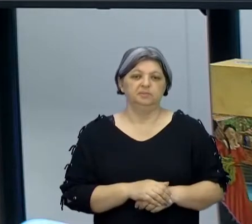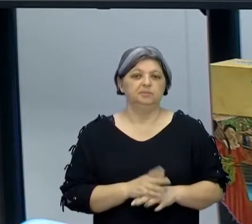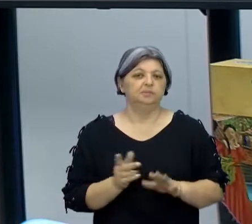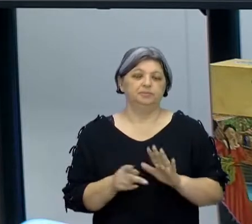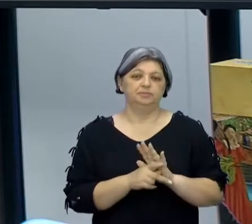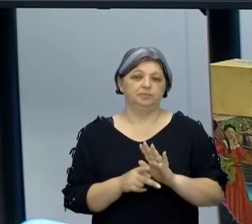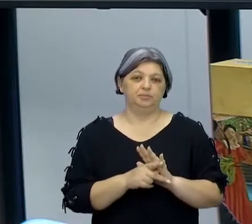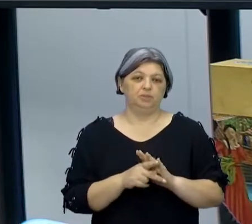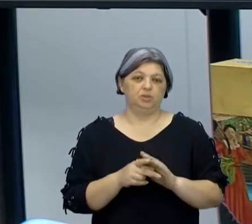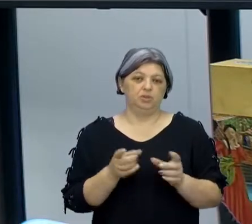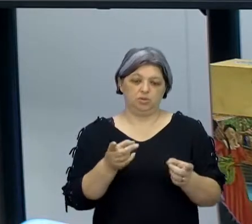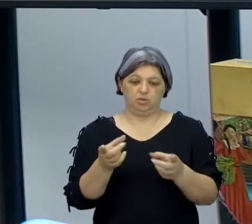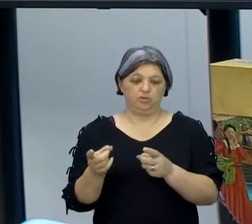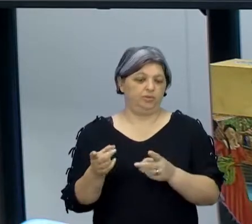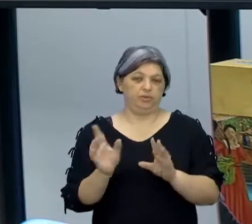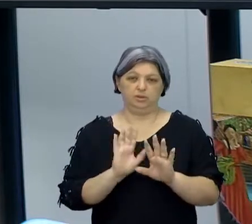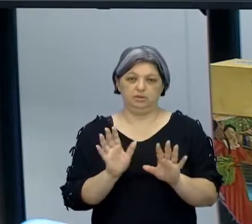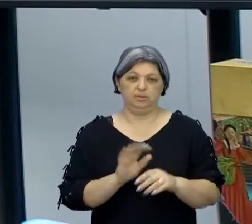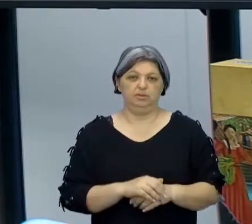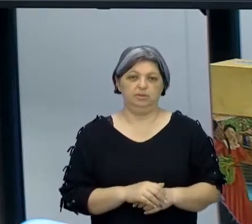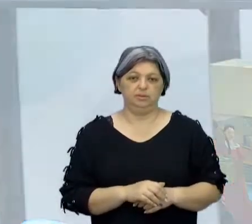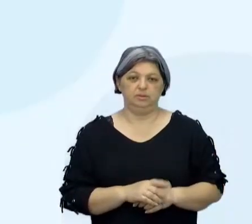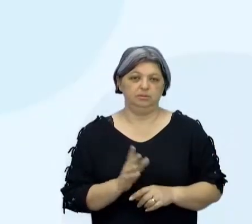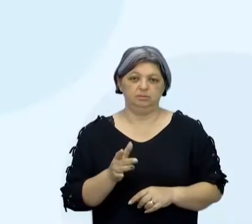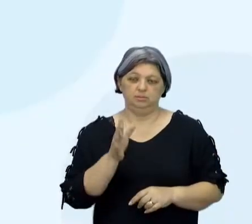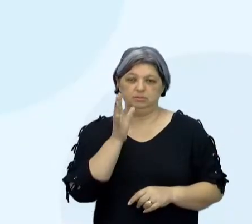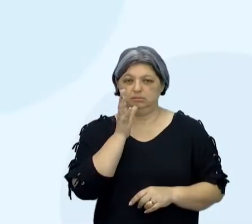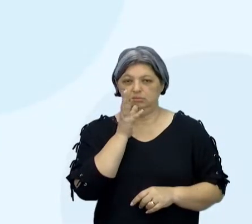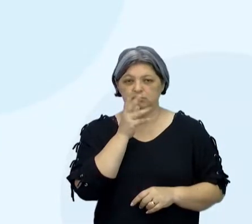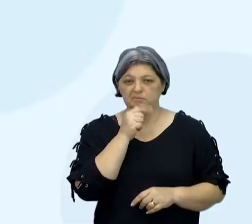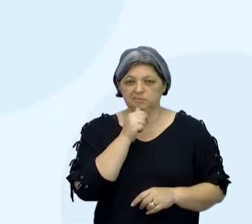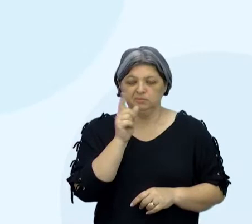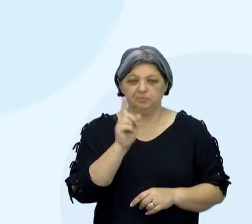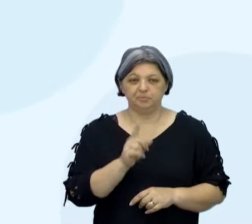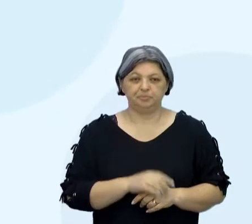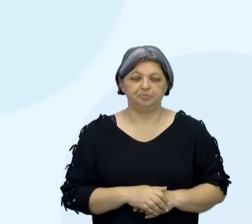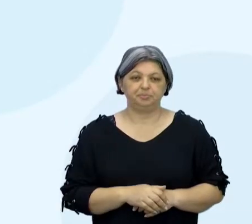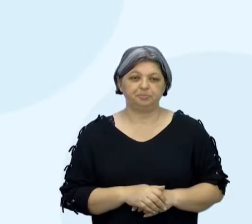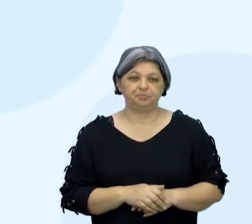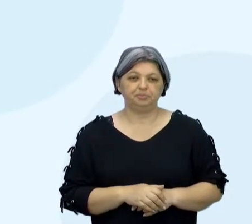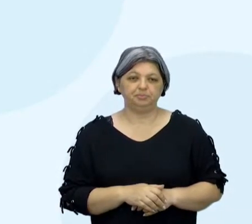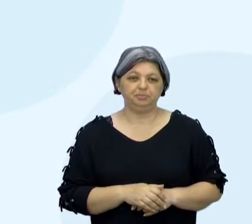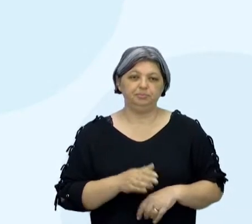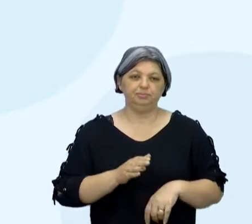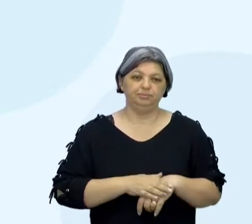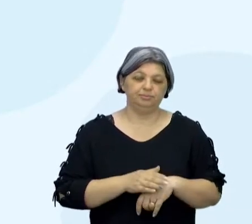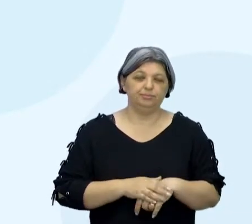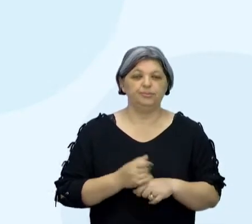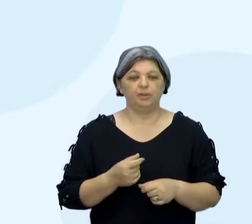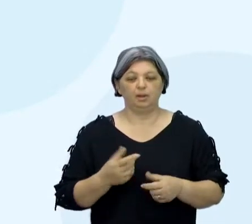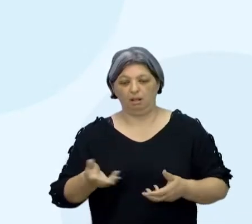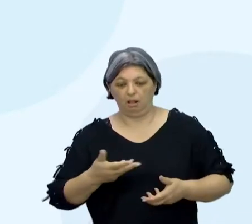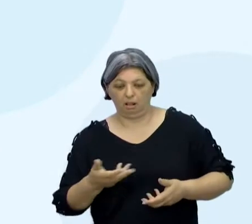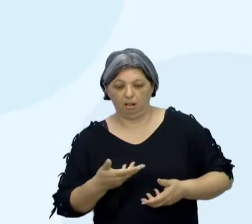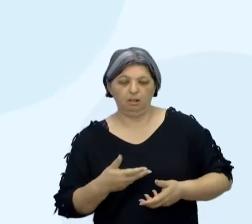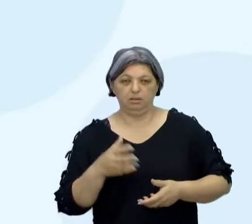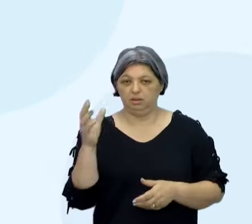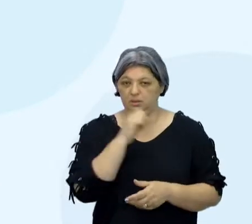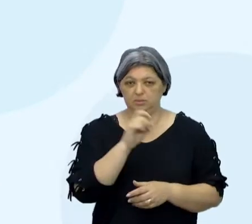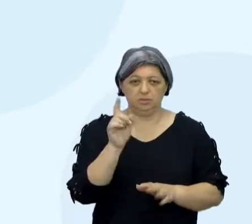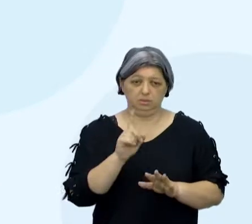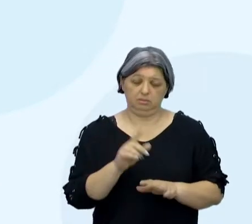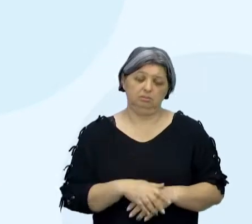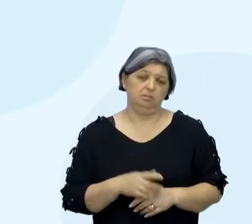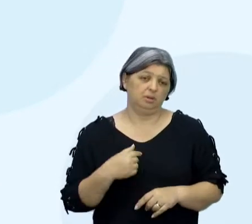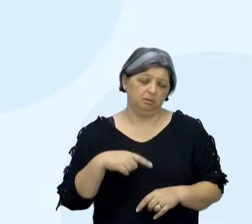para o mercado, eu não tenho pretensão de ficar de ficar fazendo algo, tem que correr para ficar rápido. Não, vai ficar